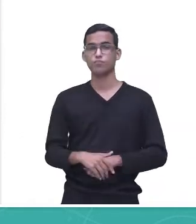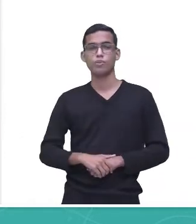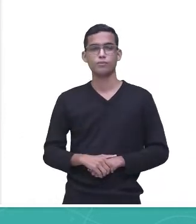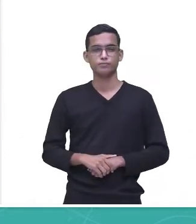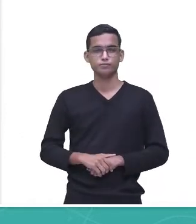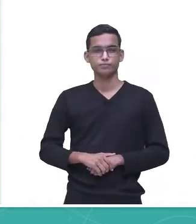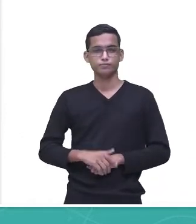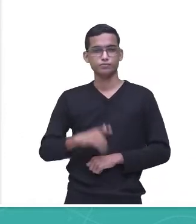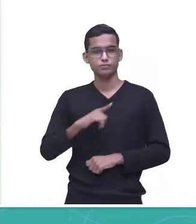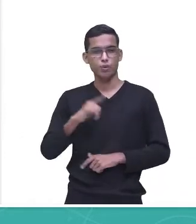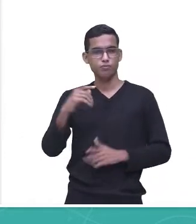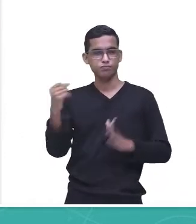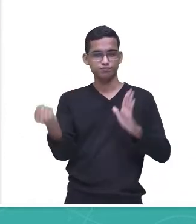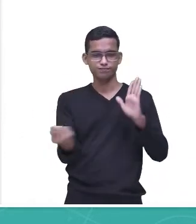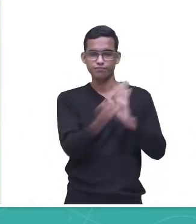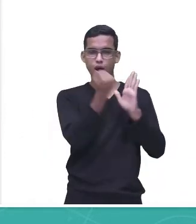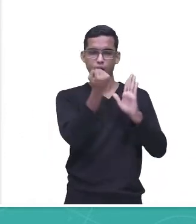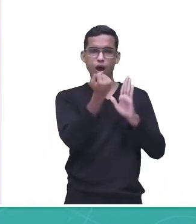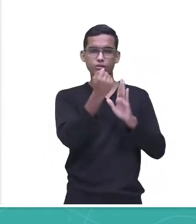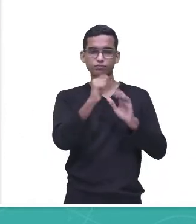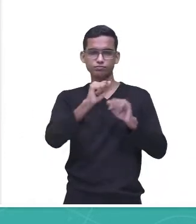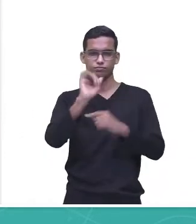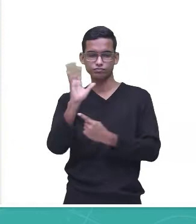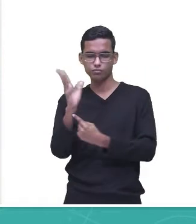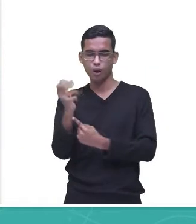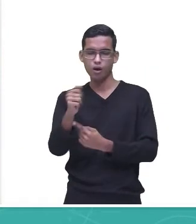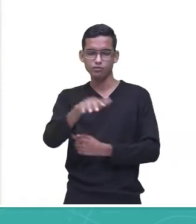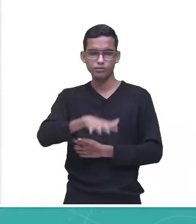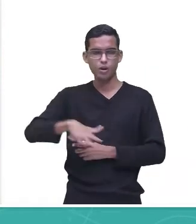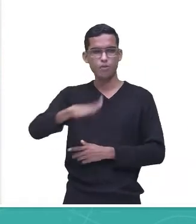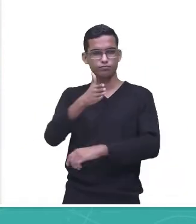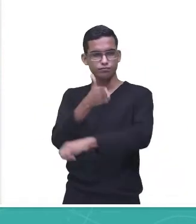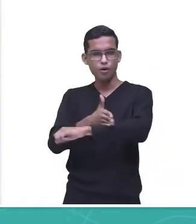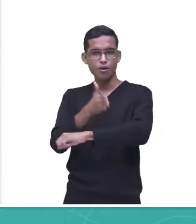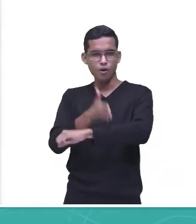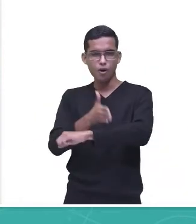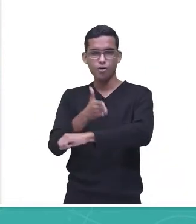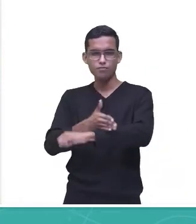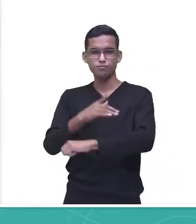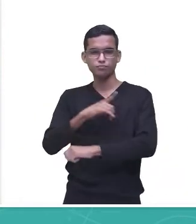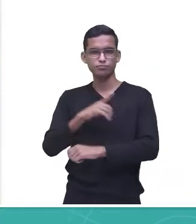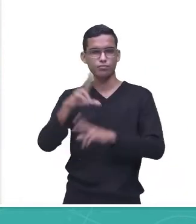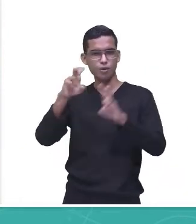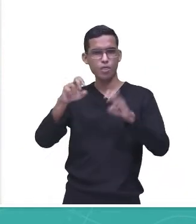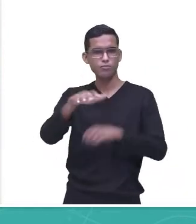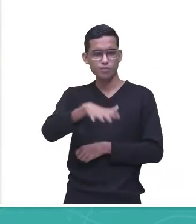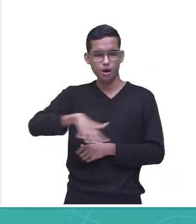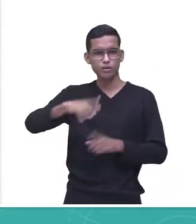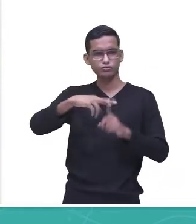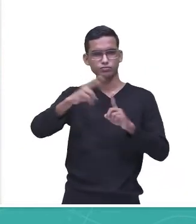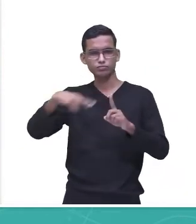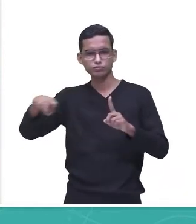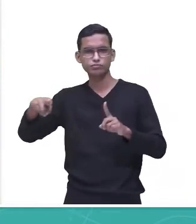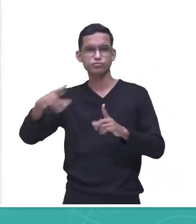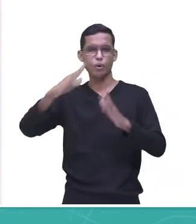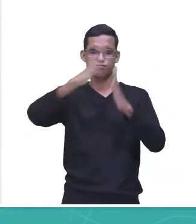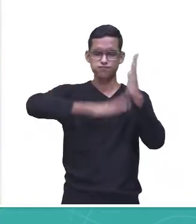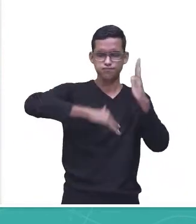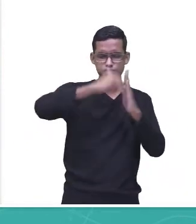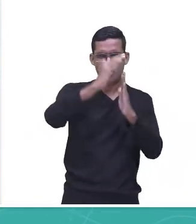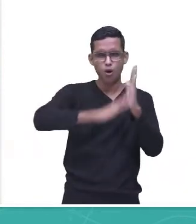temática, a religião, tanto na pintura, na escultura e arquitetura, ou seja, em todas